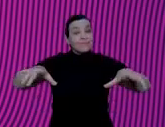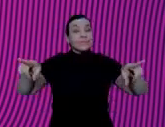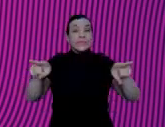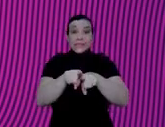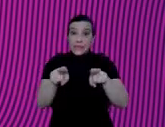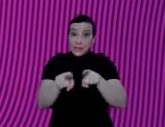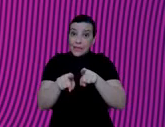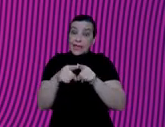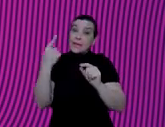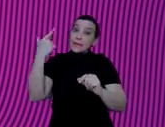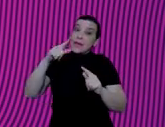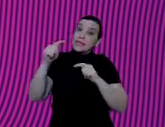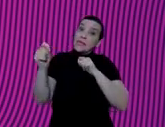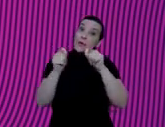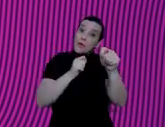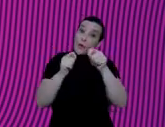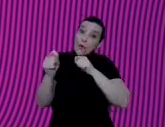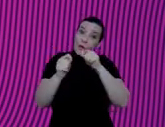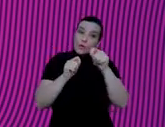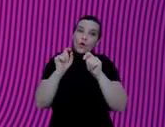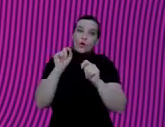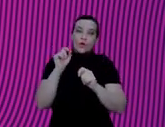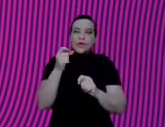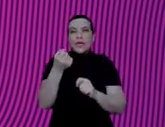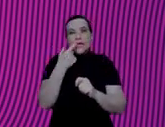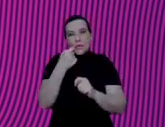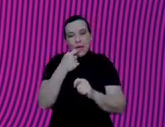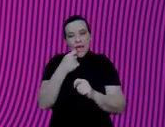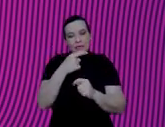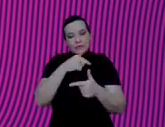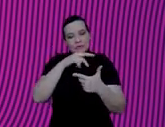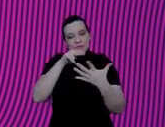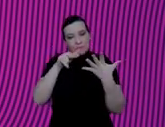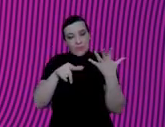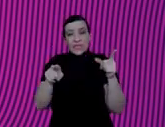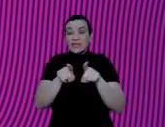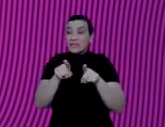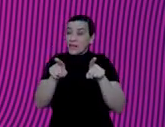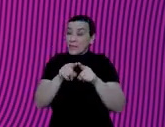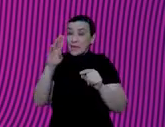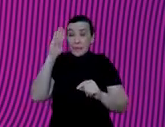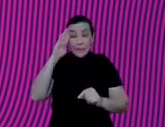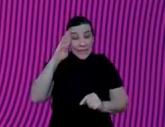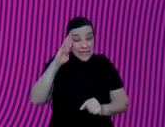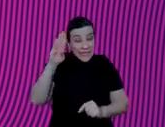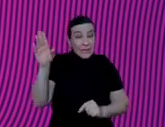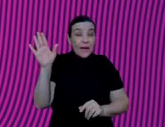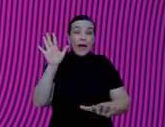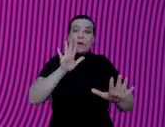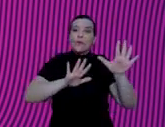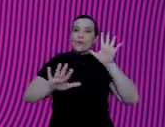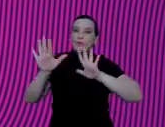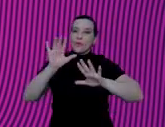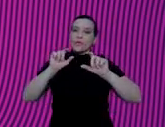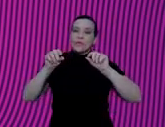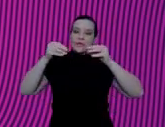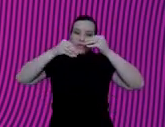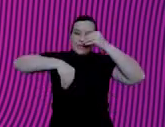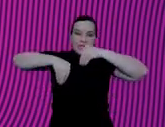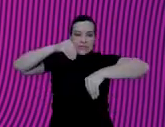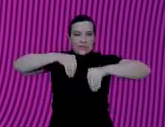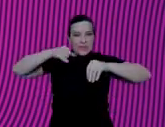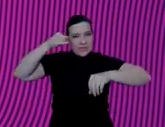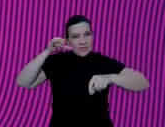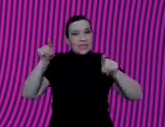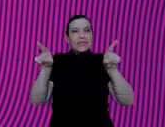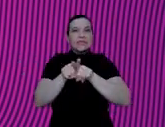uso de benzodiazepínicos e, hoje em dia, com o controle do uso dos antidepressivos também, né, das anfetaminas, no caso das crianças. Esse é um tema em si,